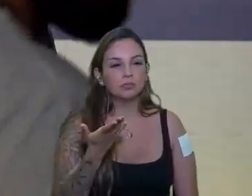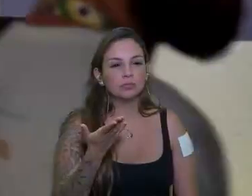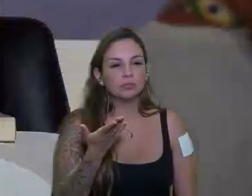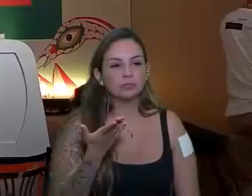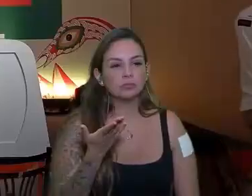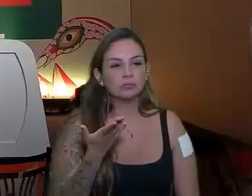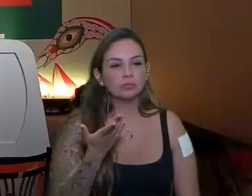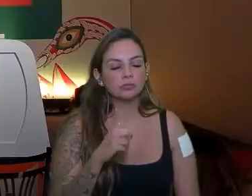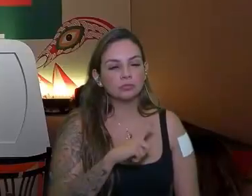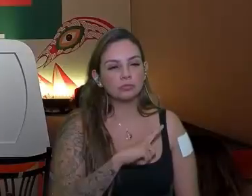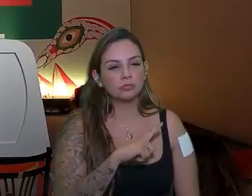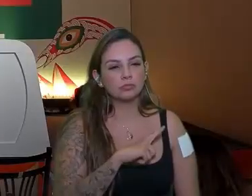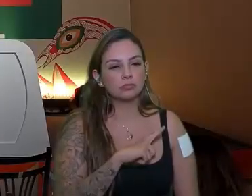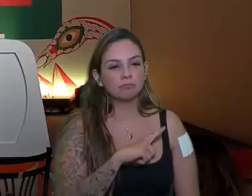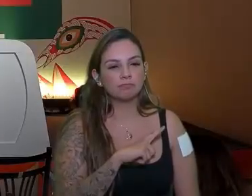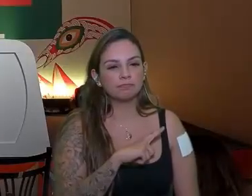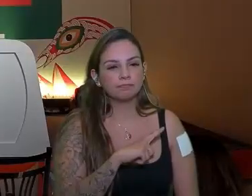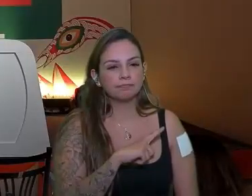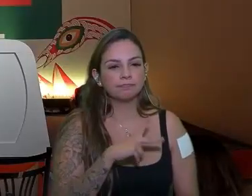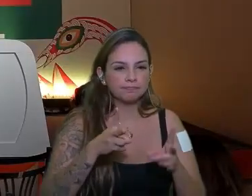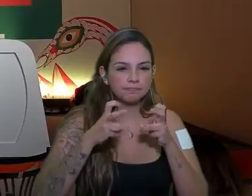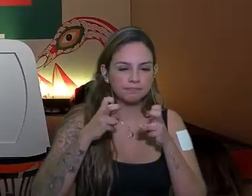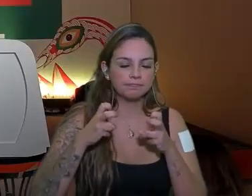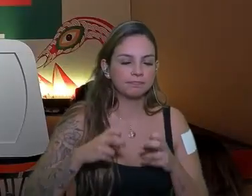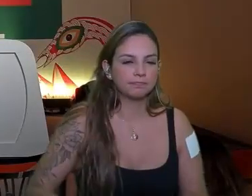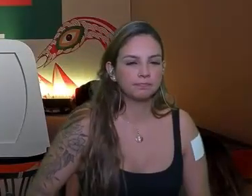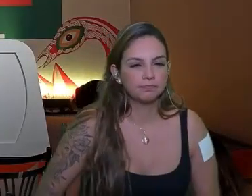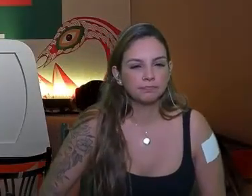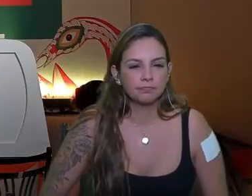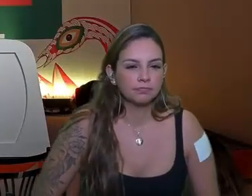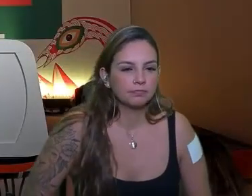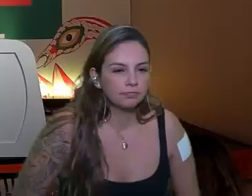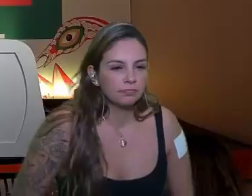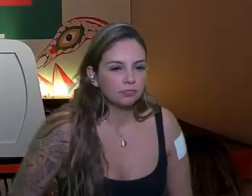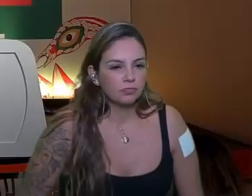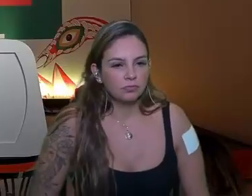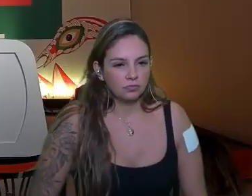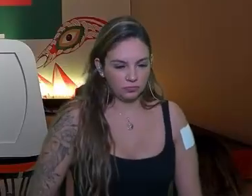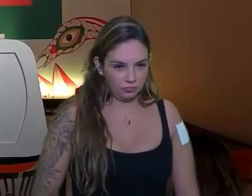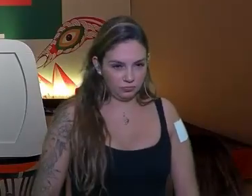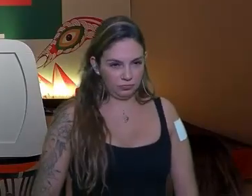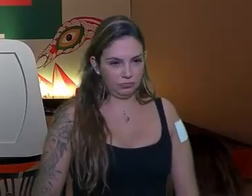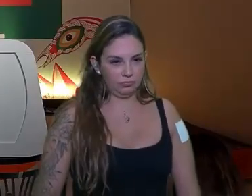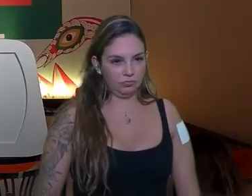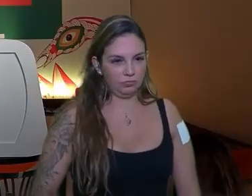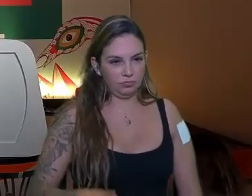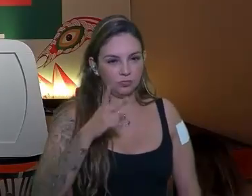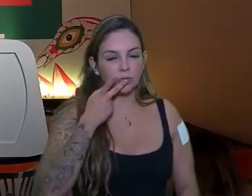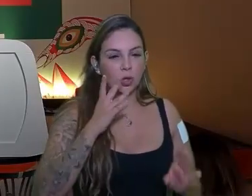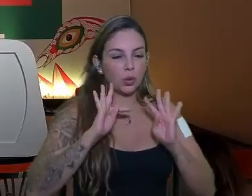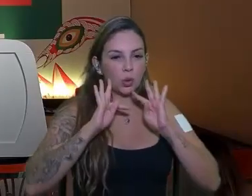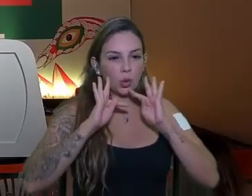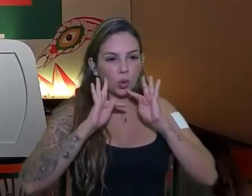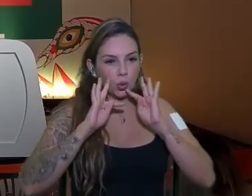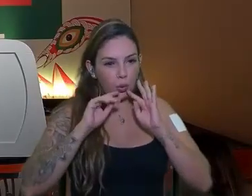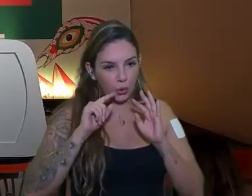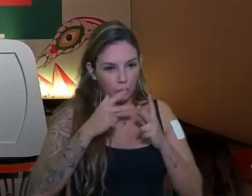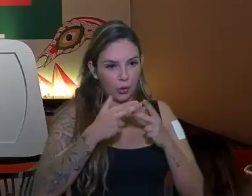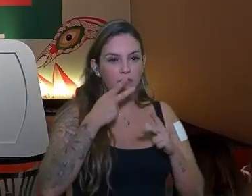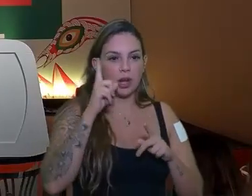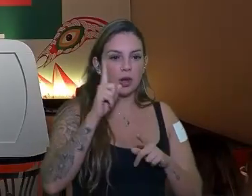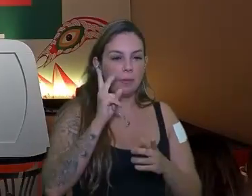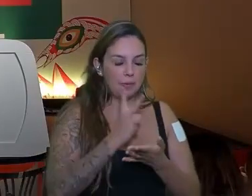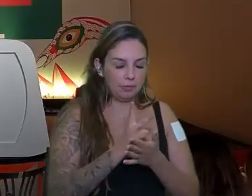a impressão que eu tenho é de que algo nele fala com todo mundo. Não sempre a